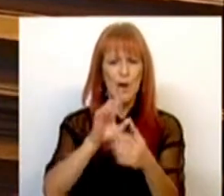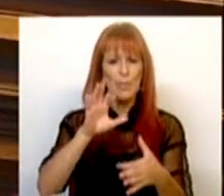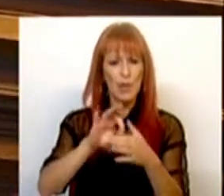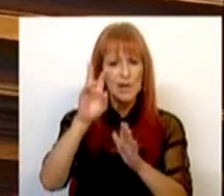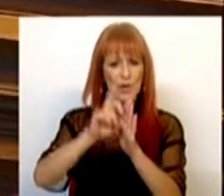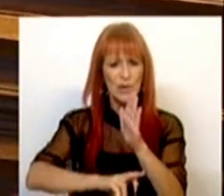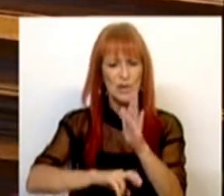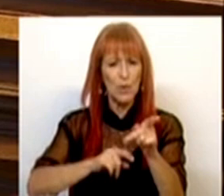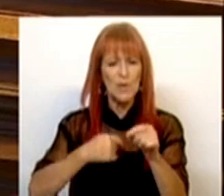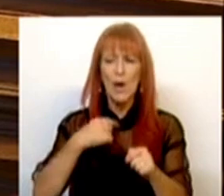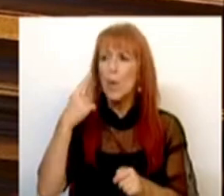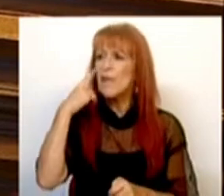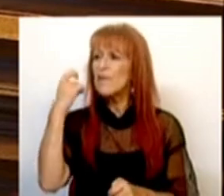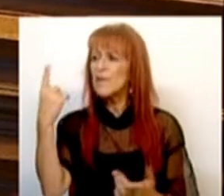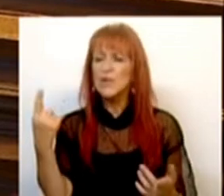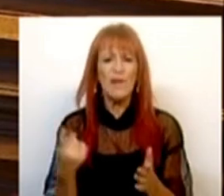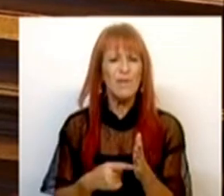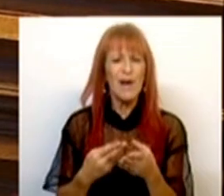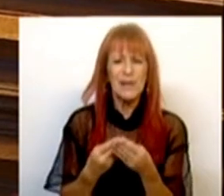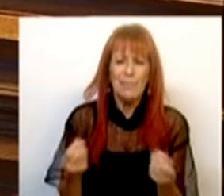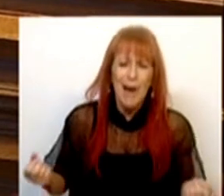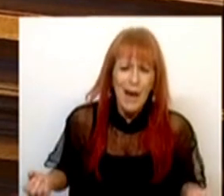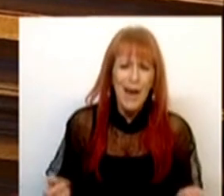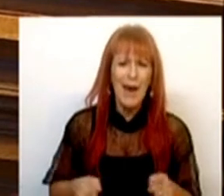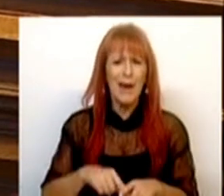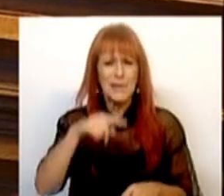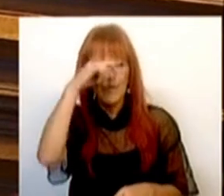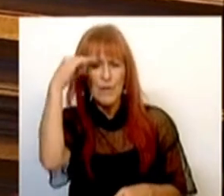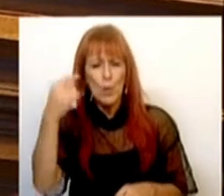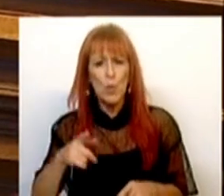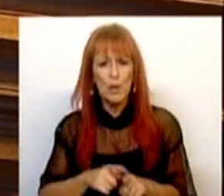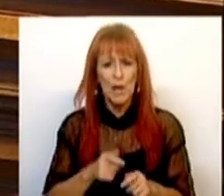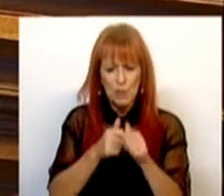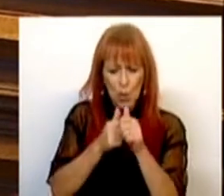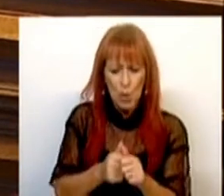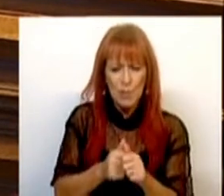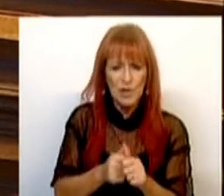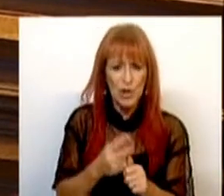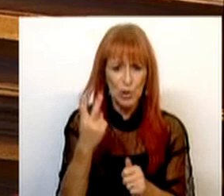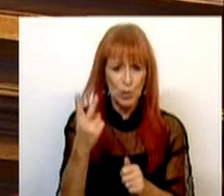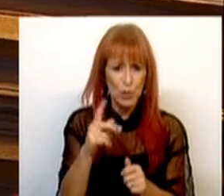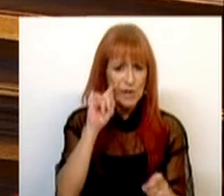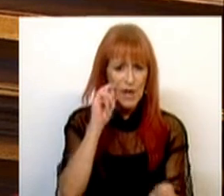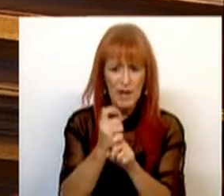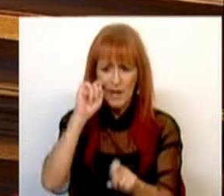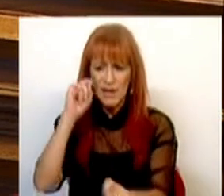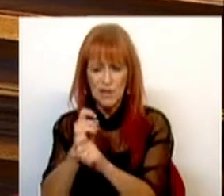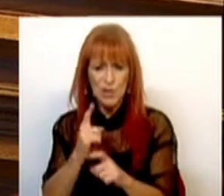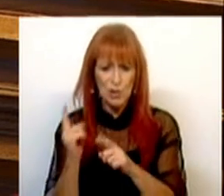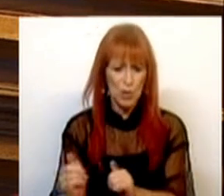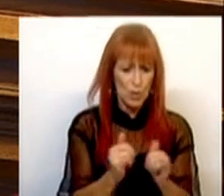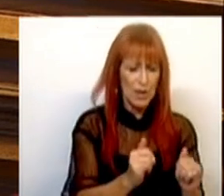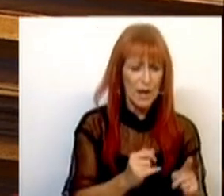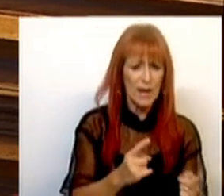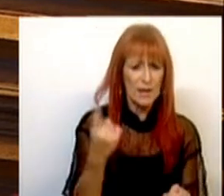deste relatório, sempre que era constatada a falta de meios e a dificuldade em cumprir com duas exigências. Por um lado, o dever